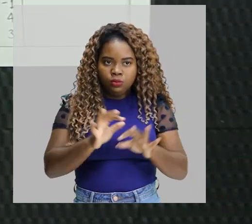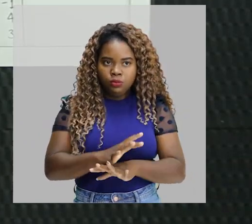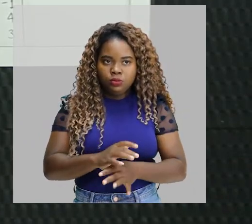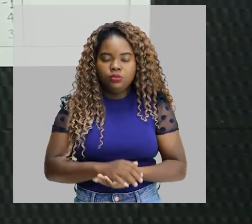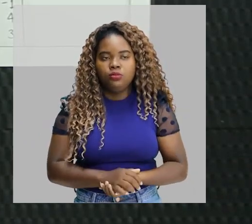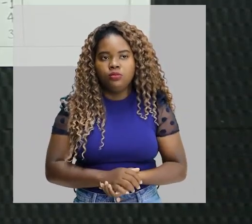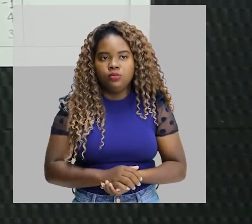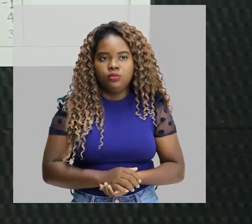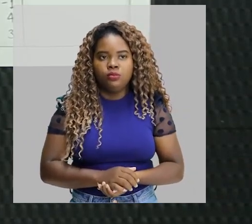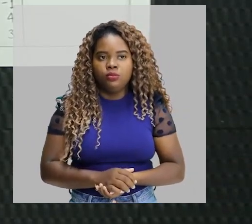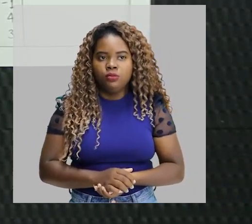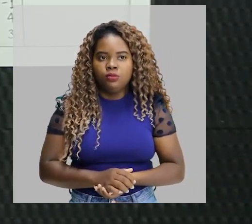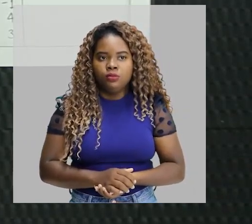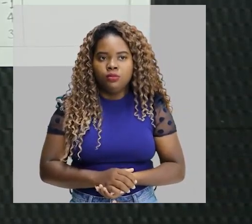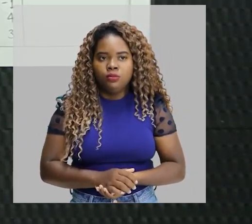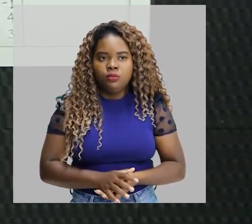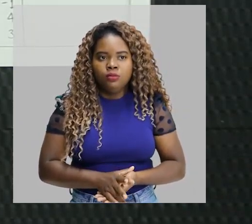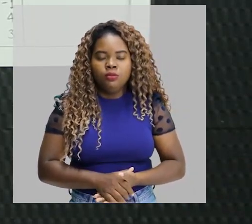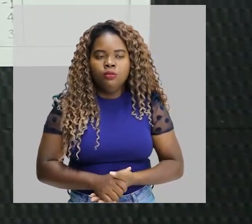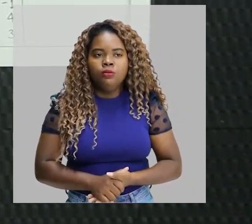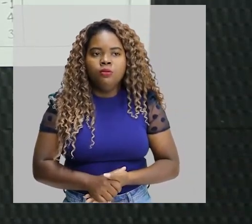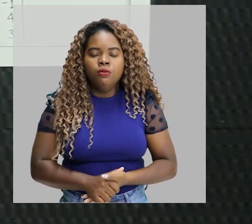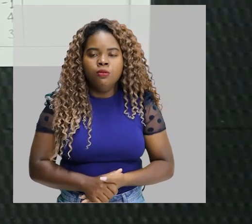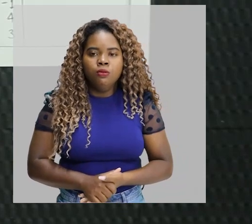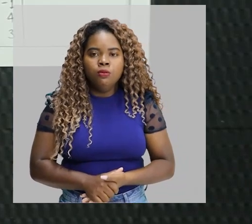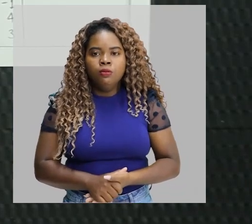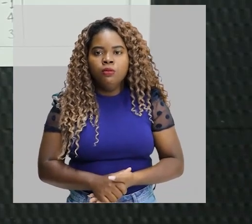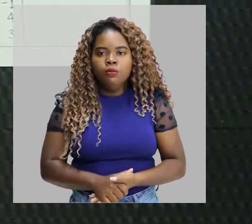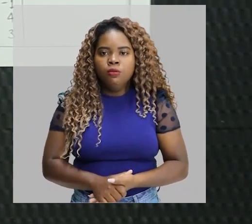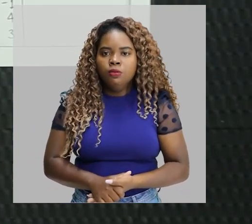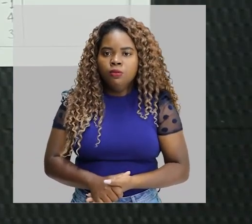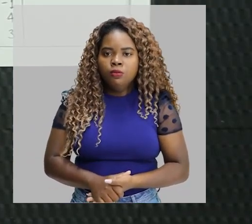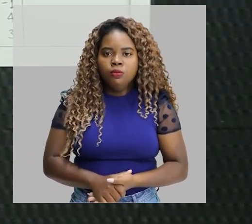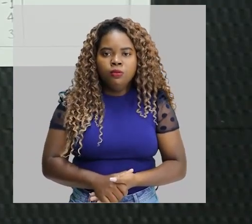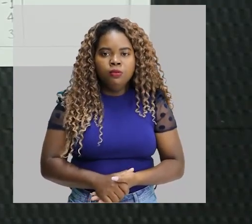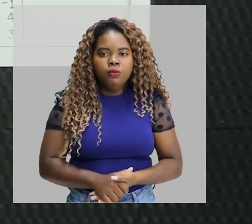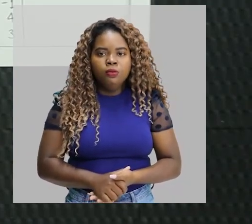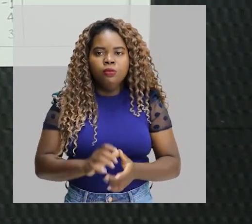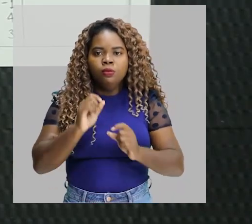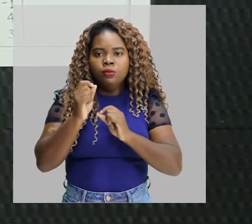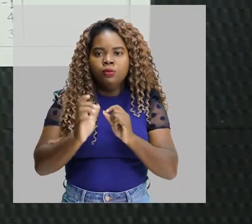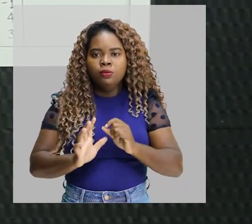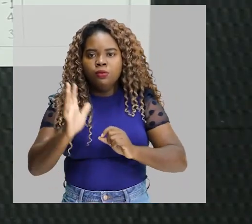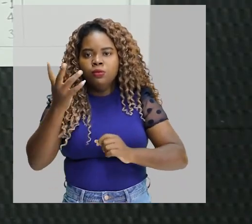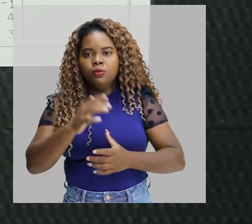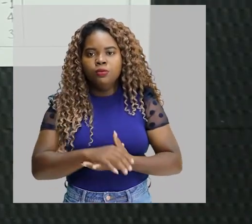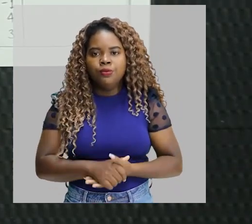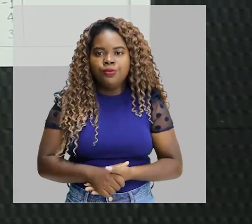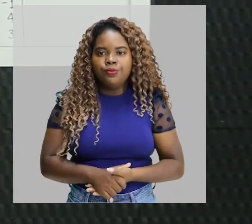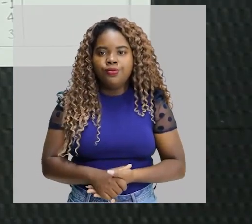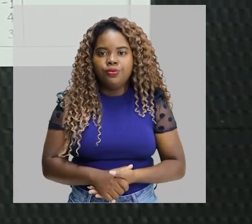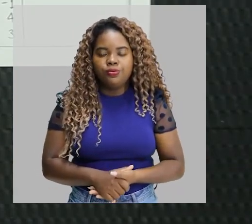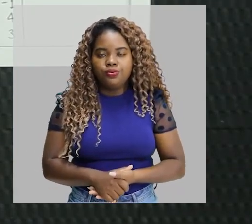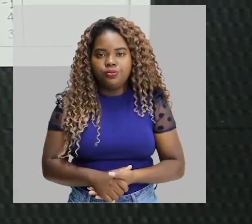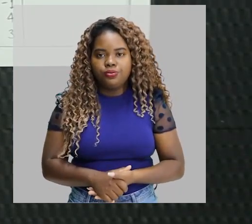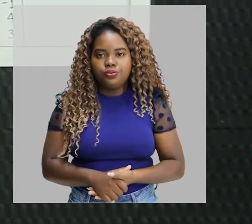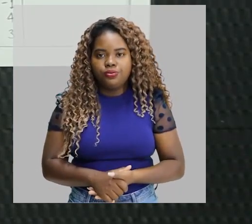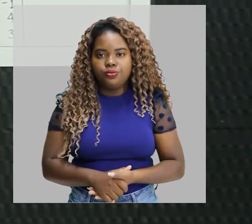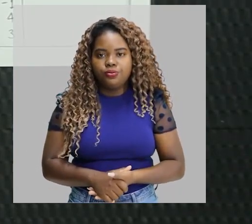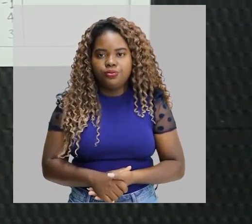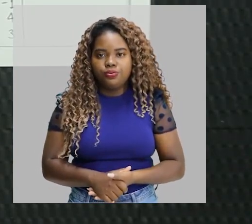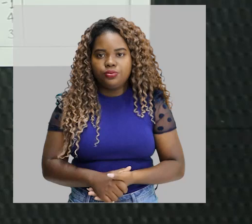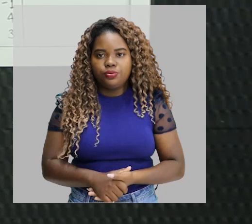essa esse esquema aqui ok Olha o que que você vai fazer agora então a gente vai saindo